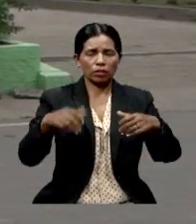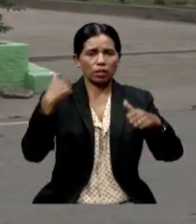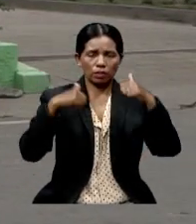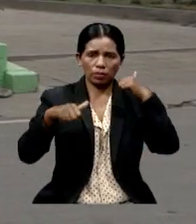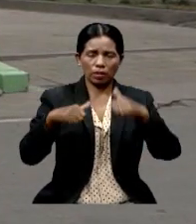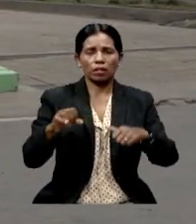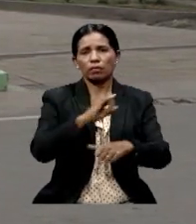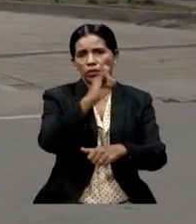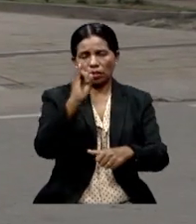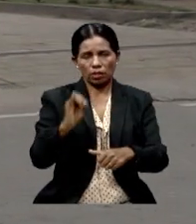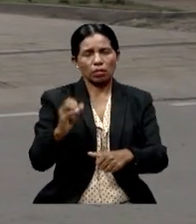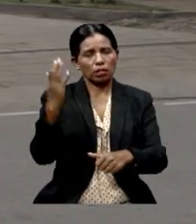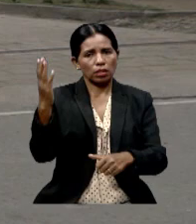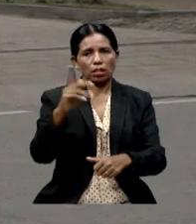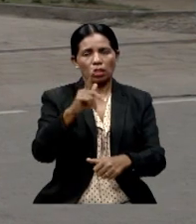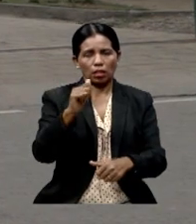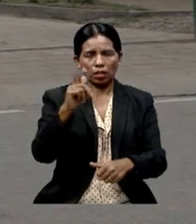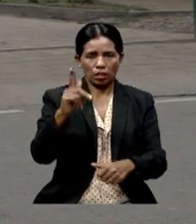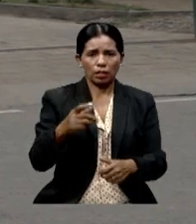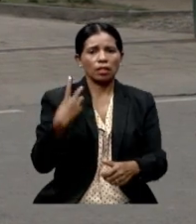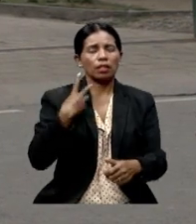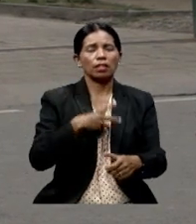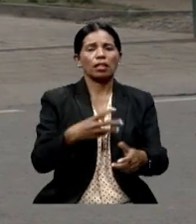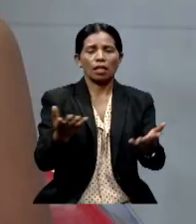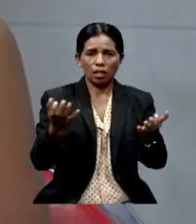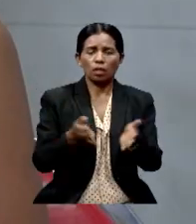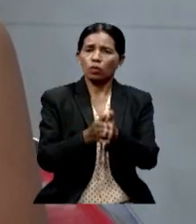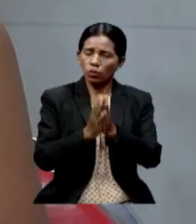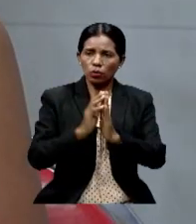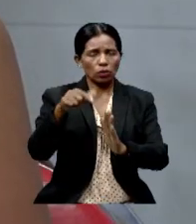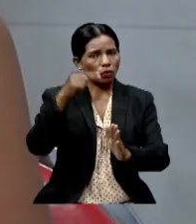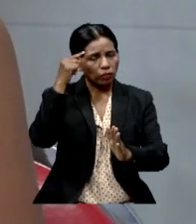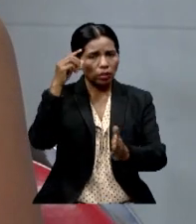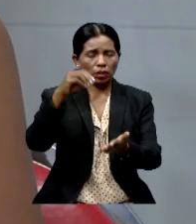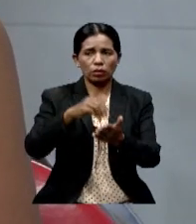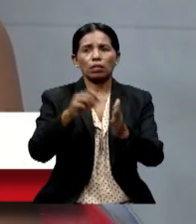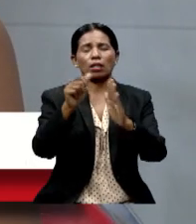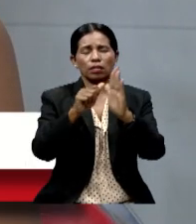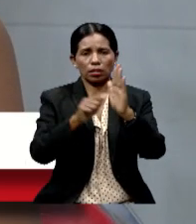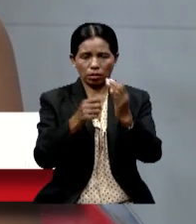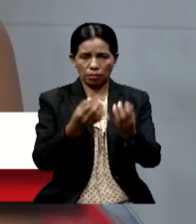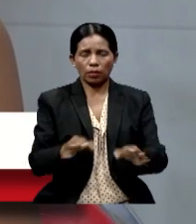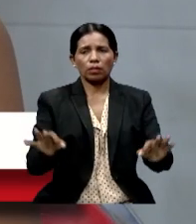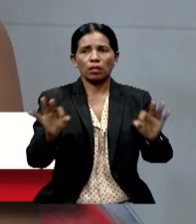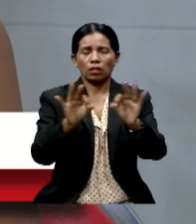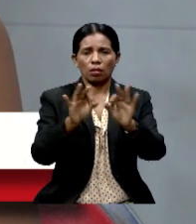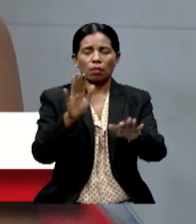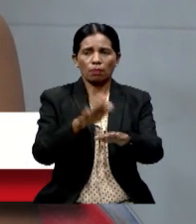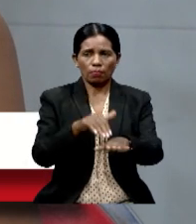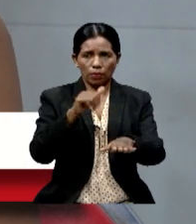a CAC. Ita cara para. Existe governo foi a total agenda prioridade maka halo recrutamento ba